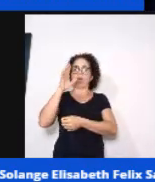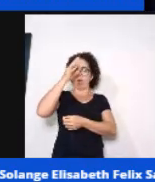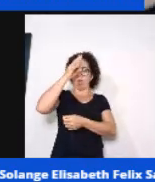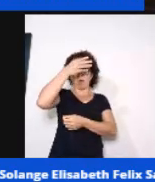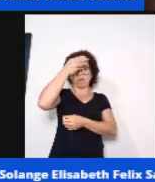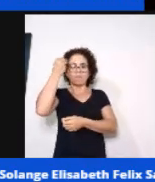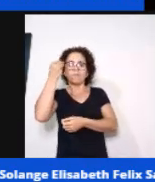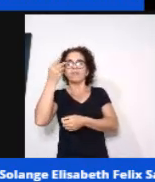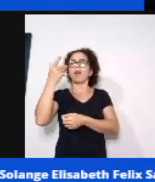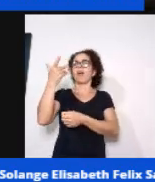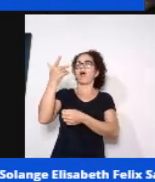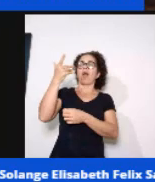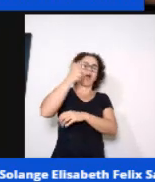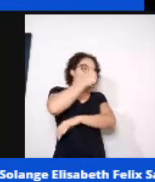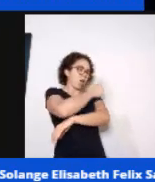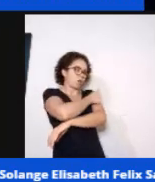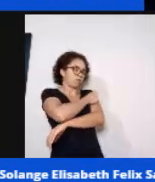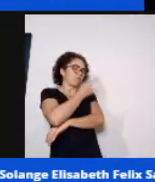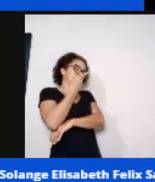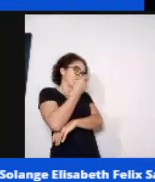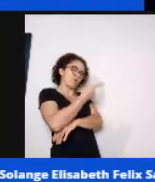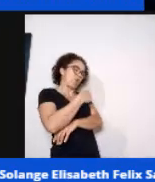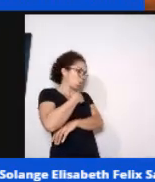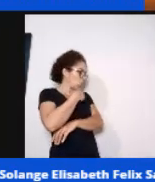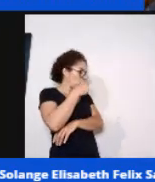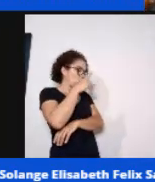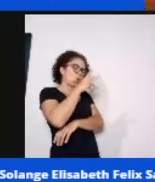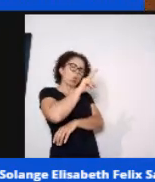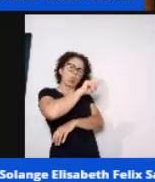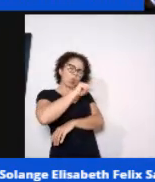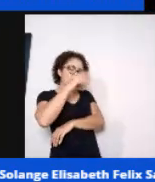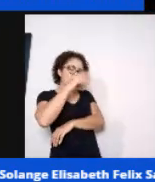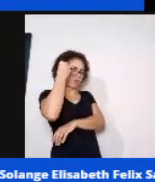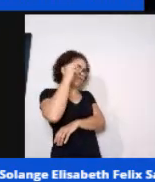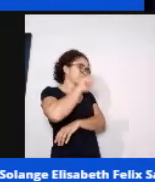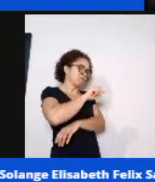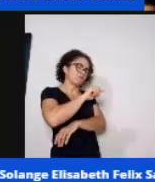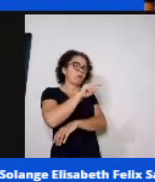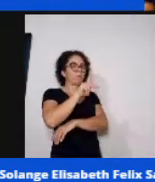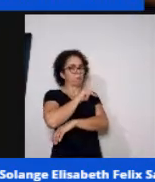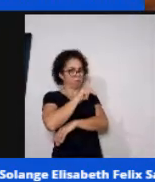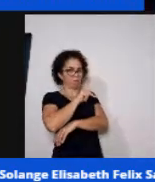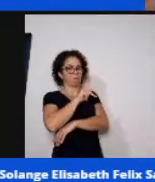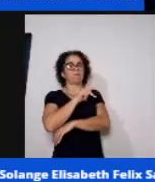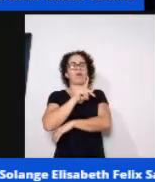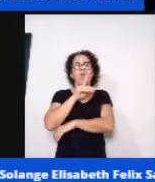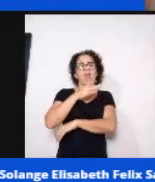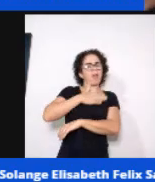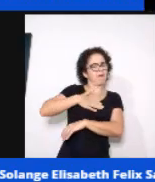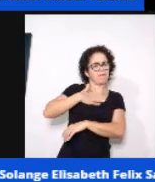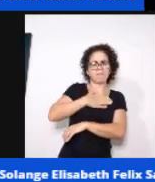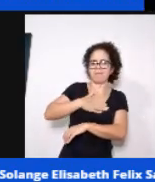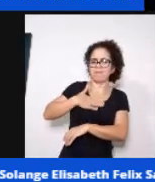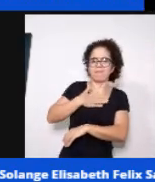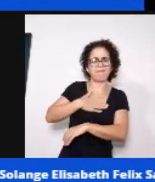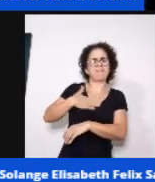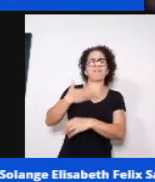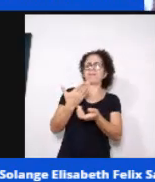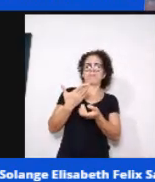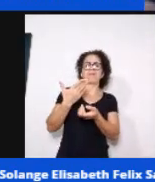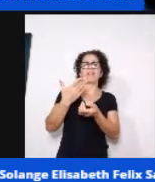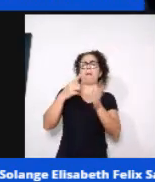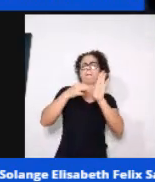gente receber homenagem, da gente participar de colação, é a coisa mais gostosa do mundo. Né, de ver eles apresentando um